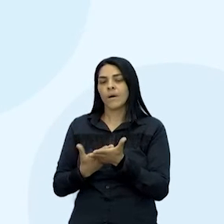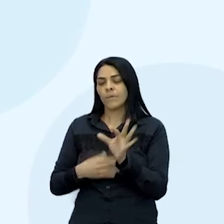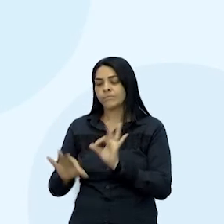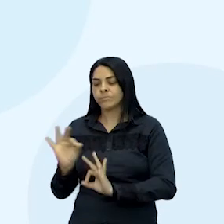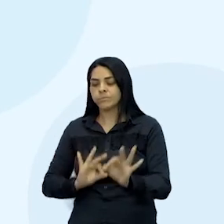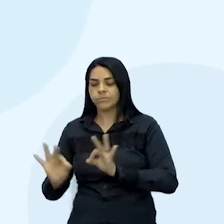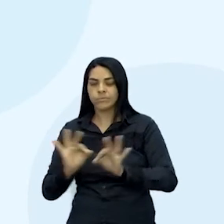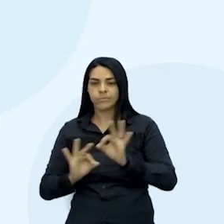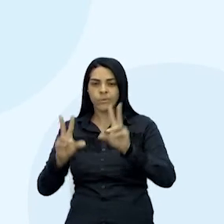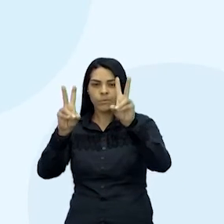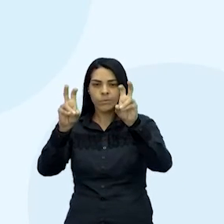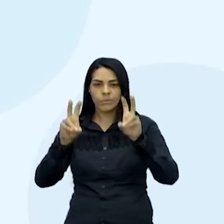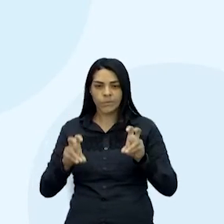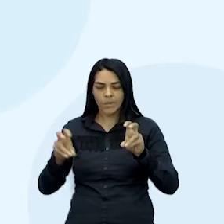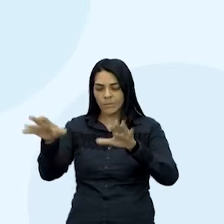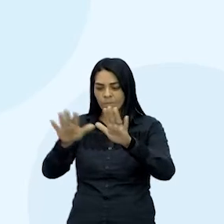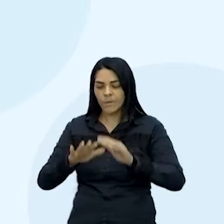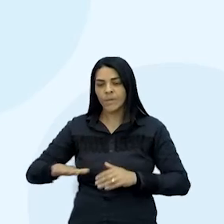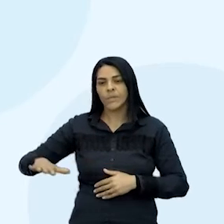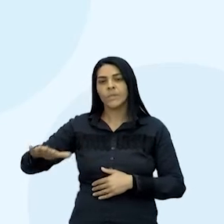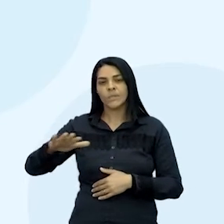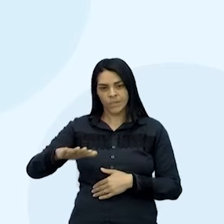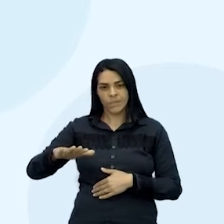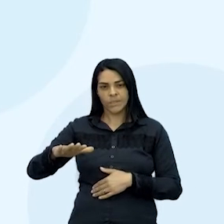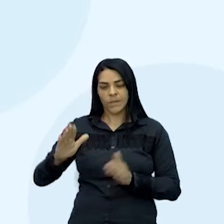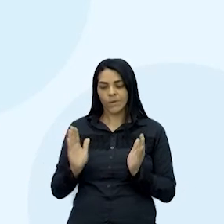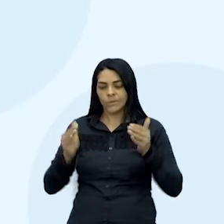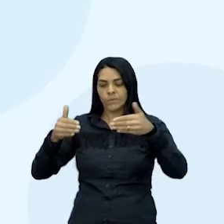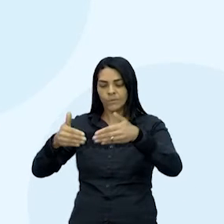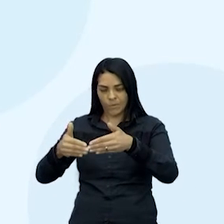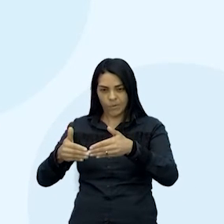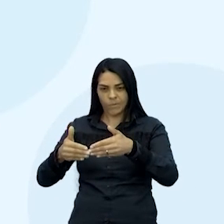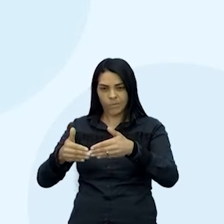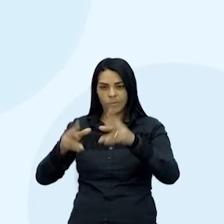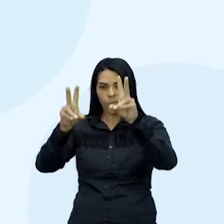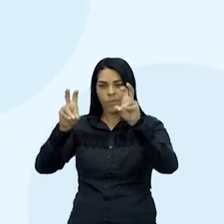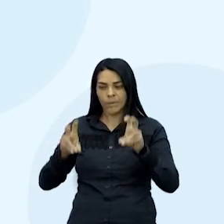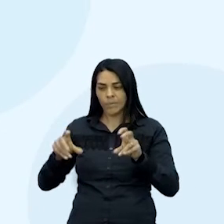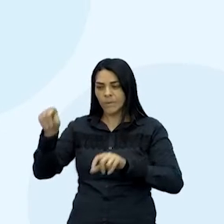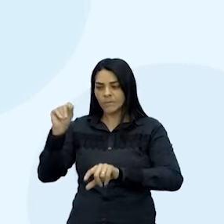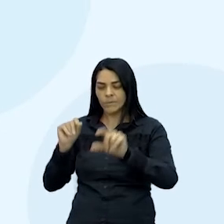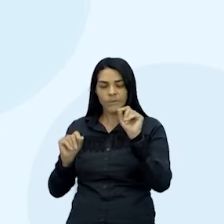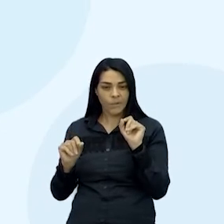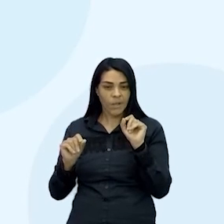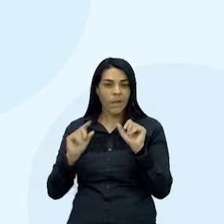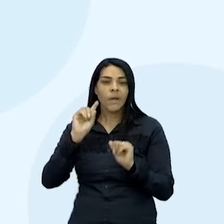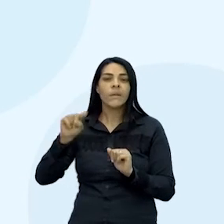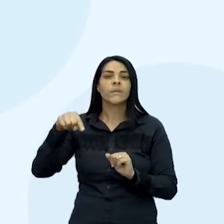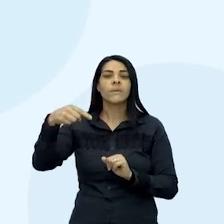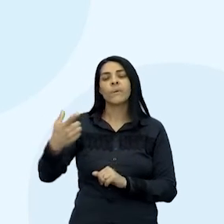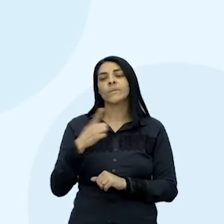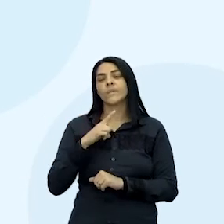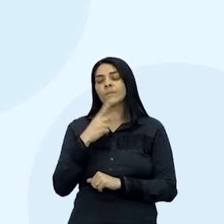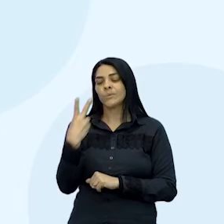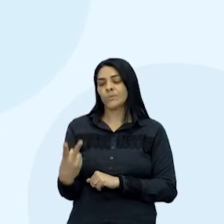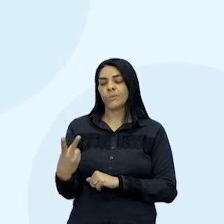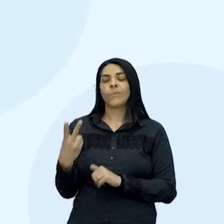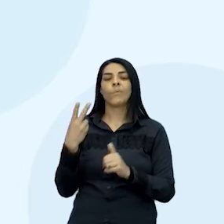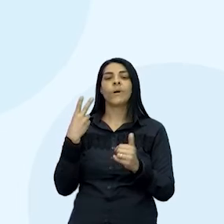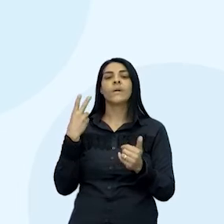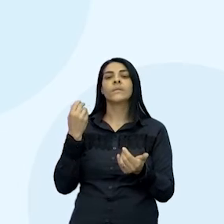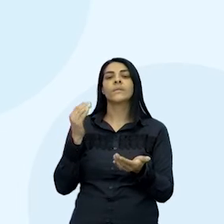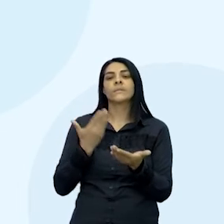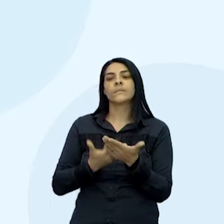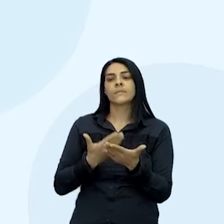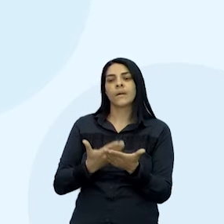tema geral do fórum. Então, qual o tema que vocês vão escolher, né? E depois nós temos 2 aulas de